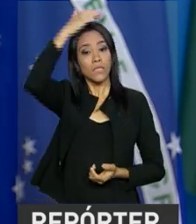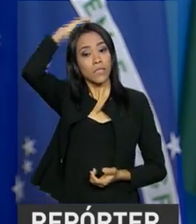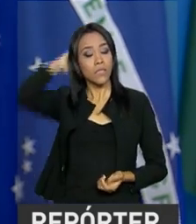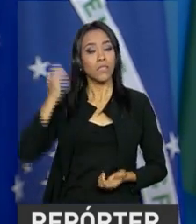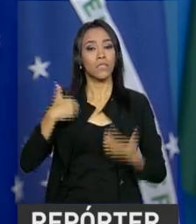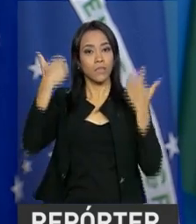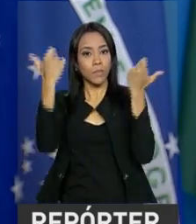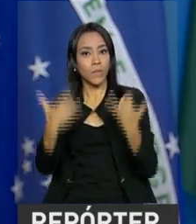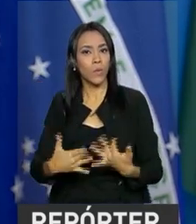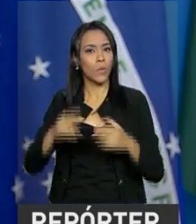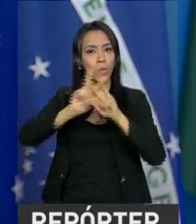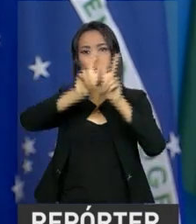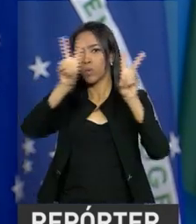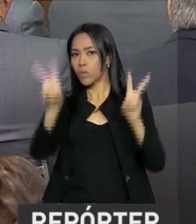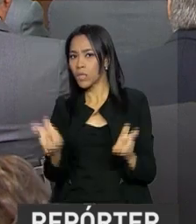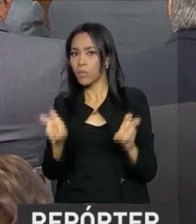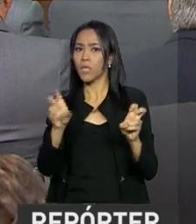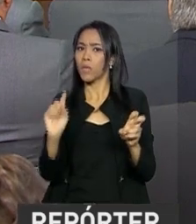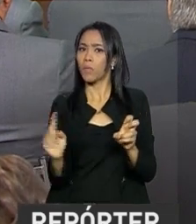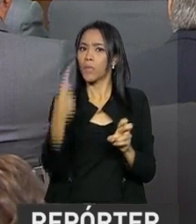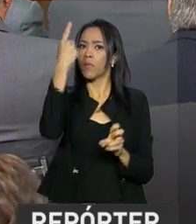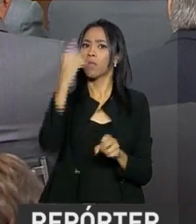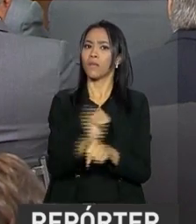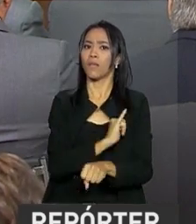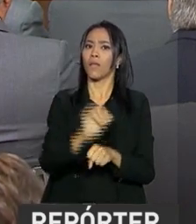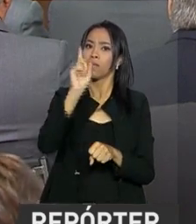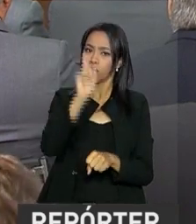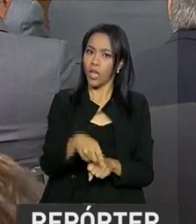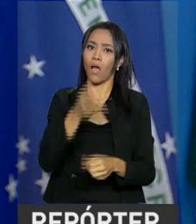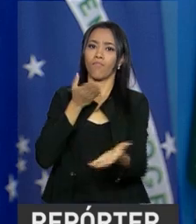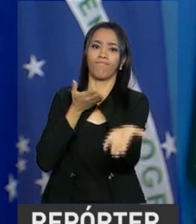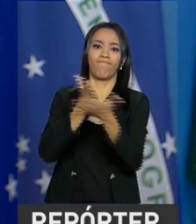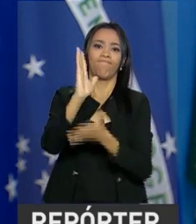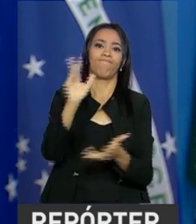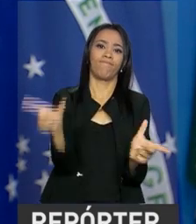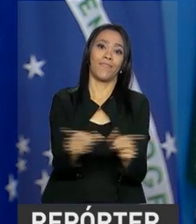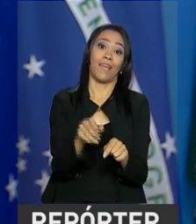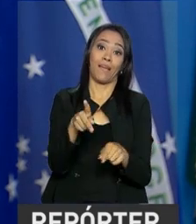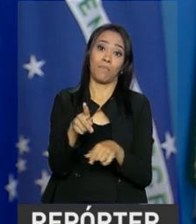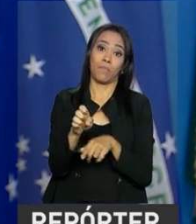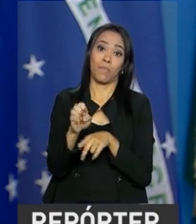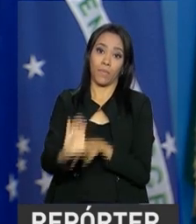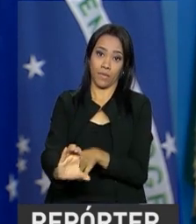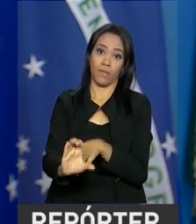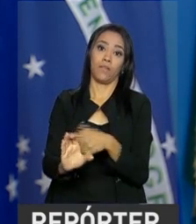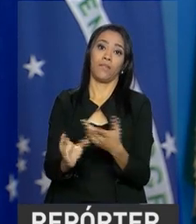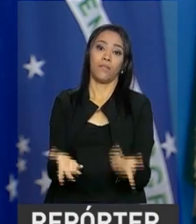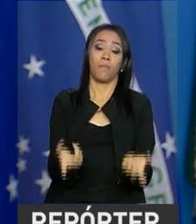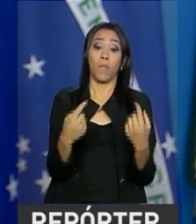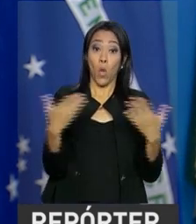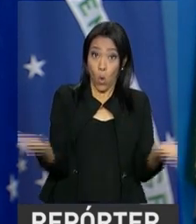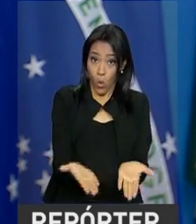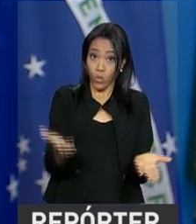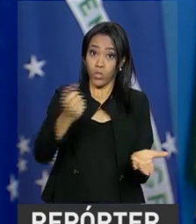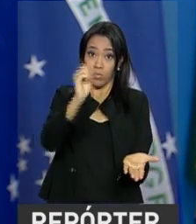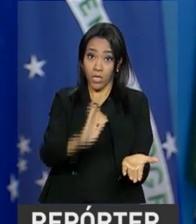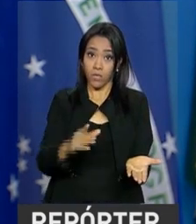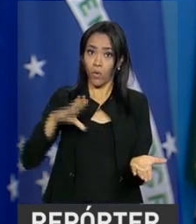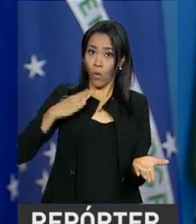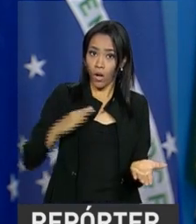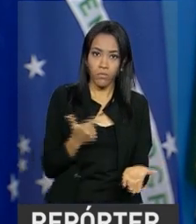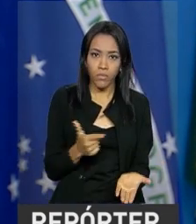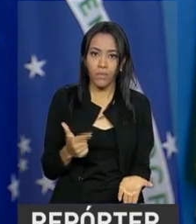que a primeira emenda para retirar o país da recessão foi aprovada pelo congresso hoje no Brasil se você não tiver coragem você não